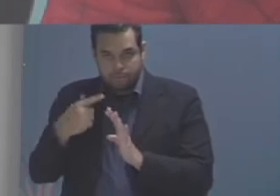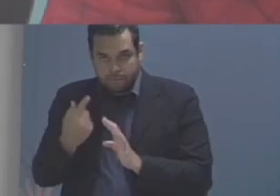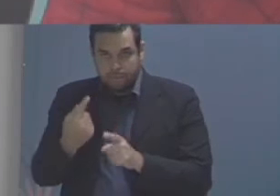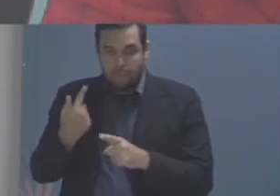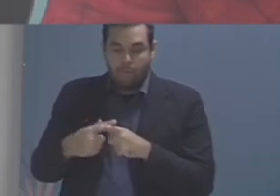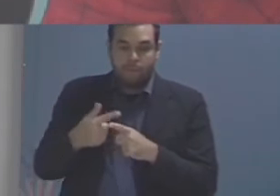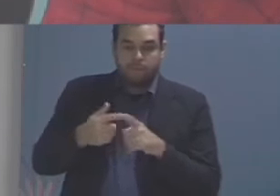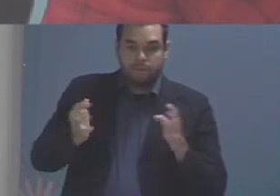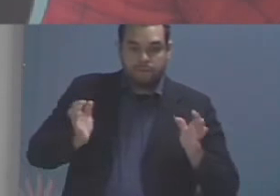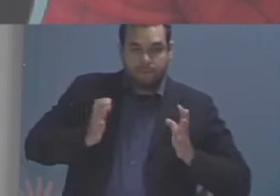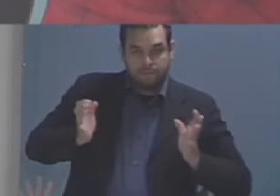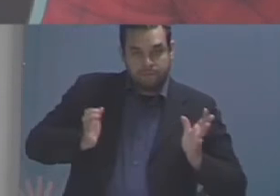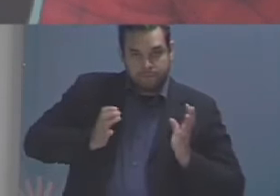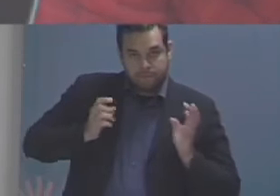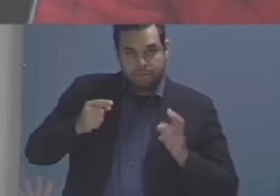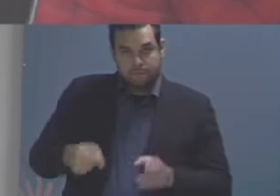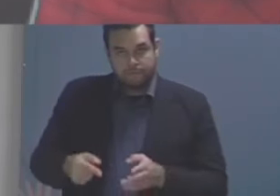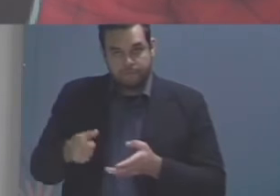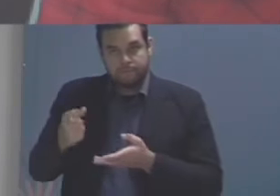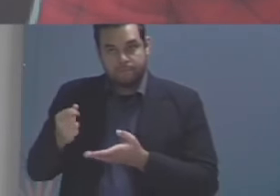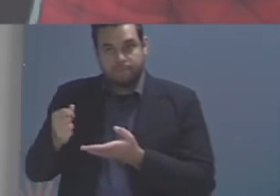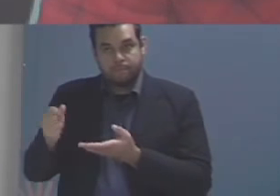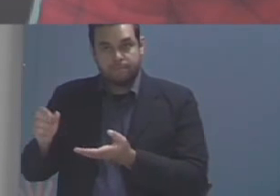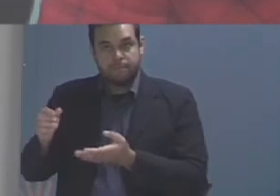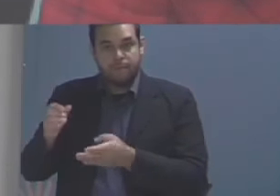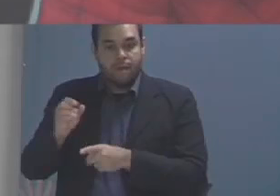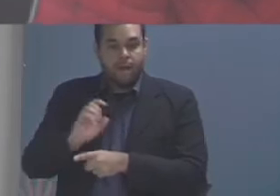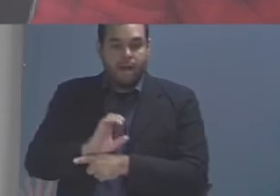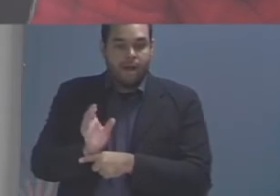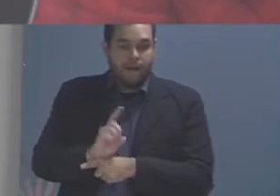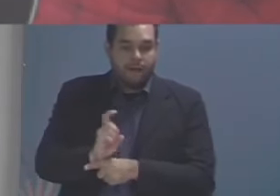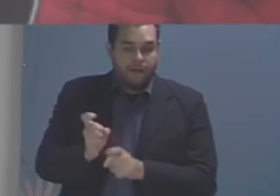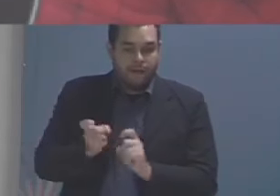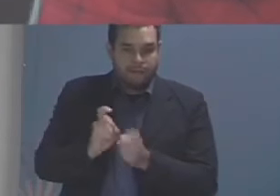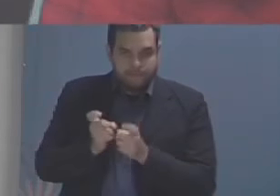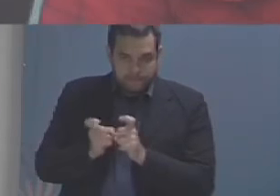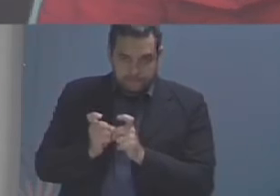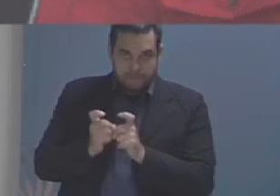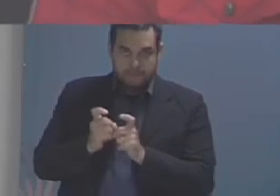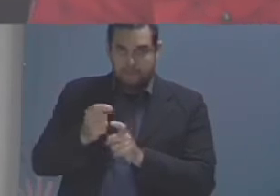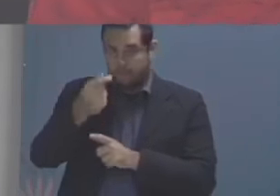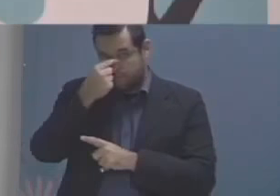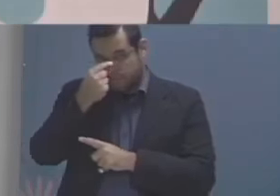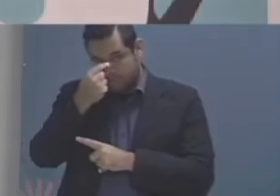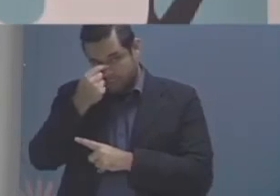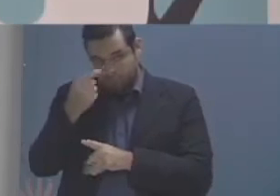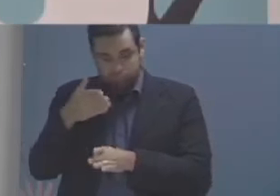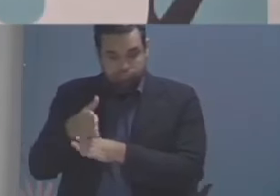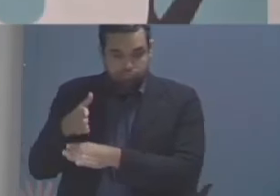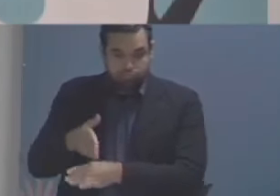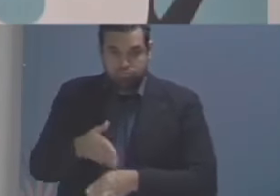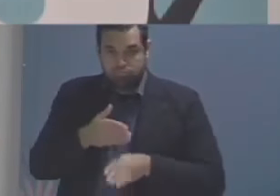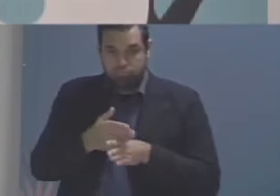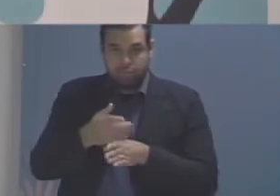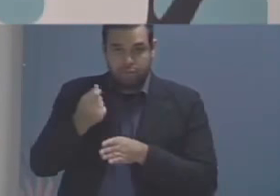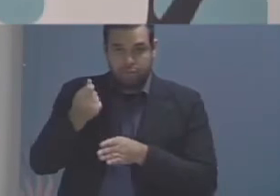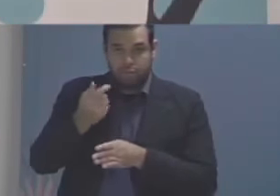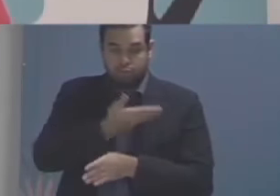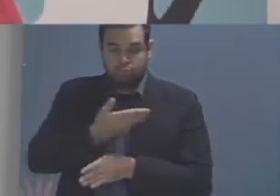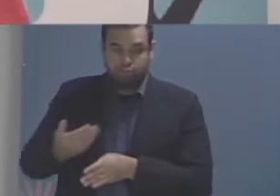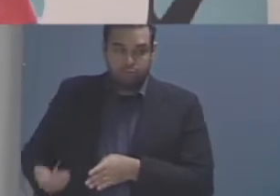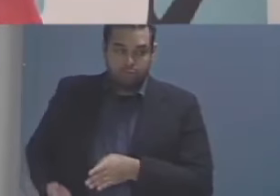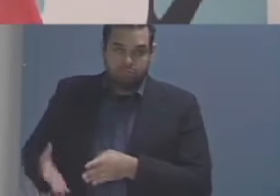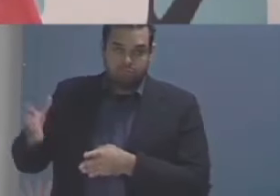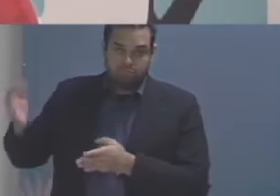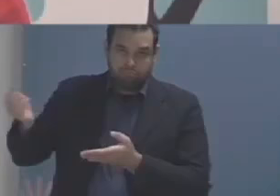privado, com forte ingerência de setores religiosos, que captam dinheiro público.